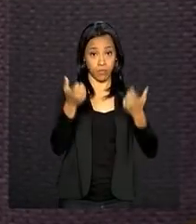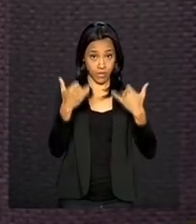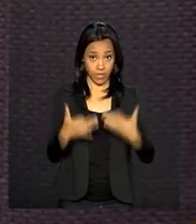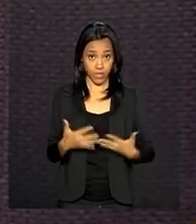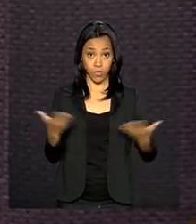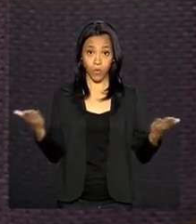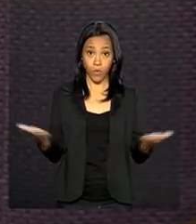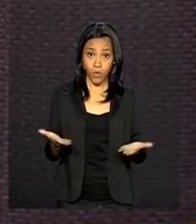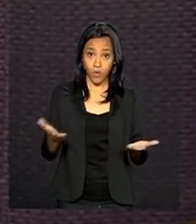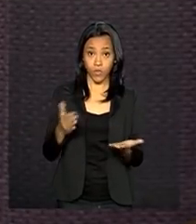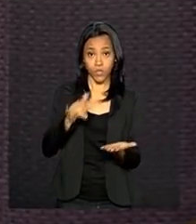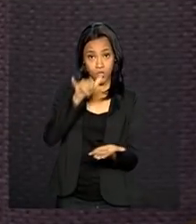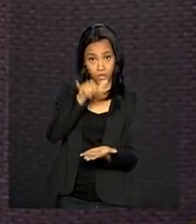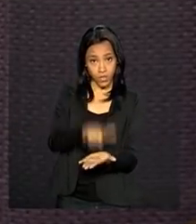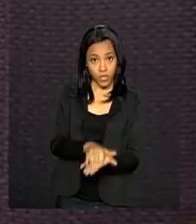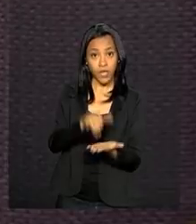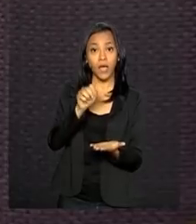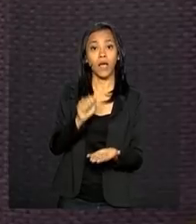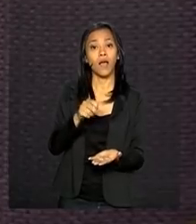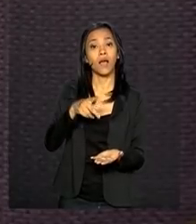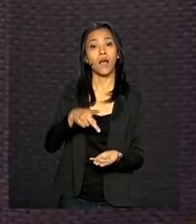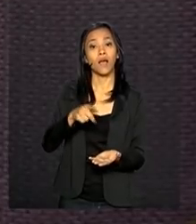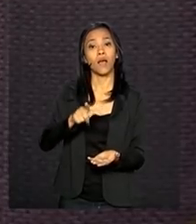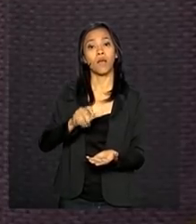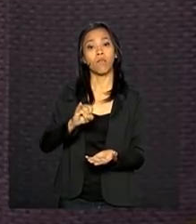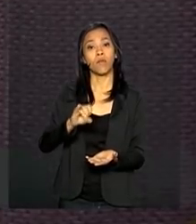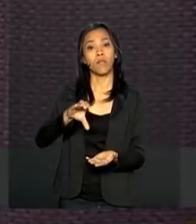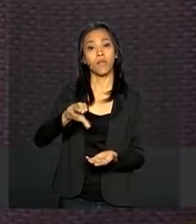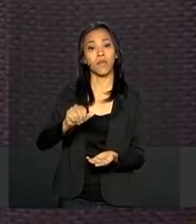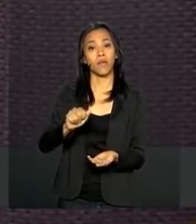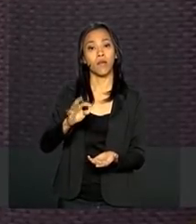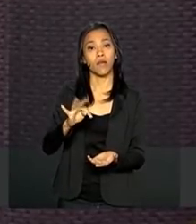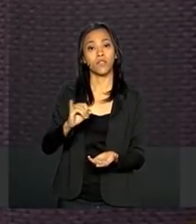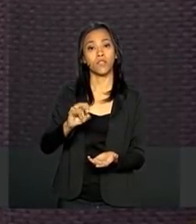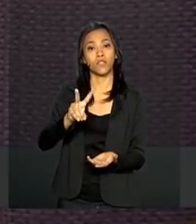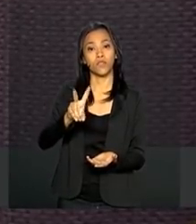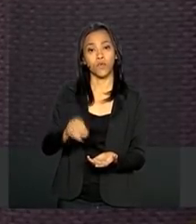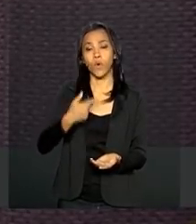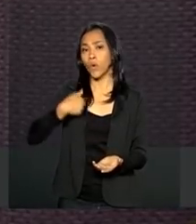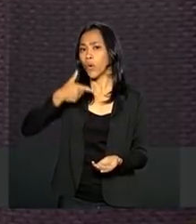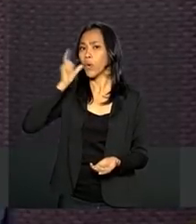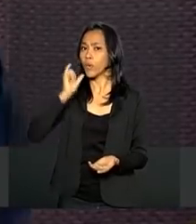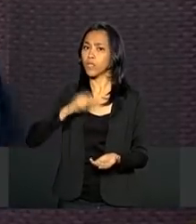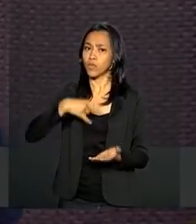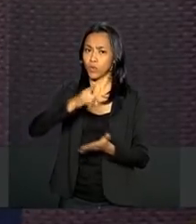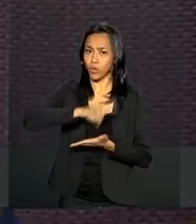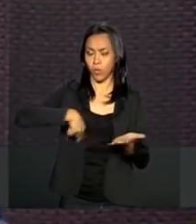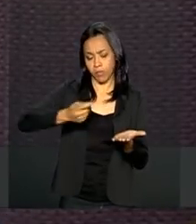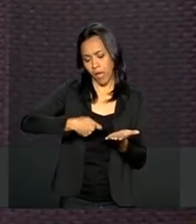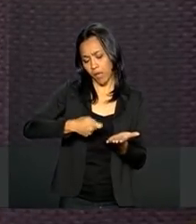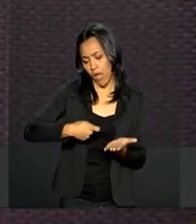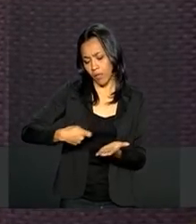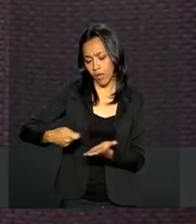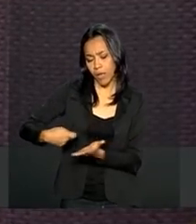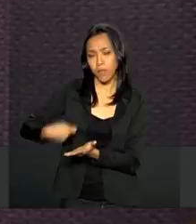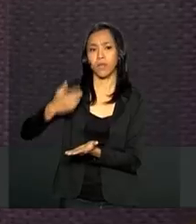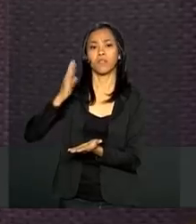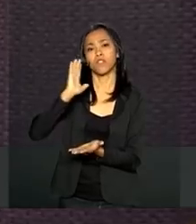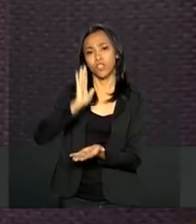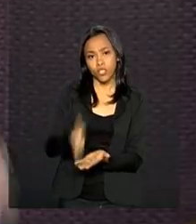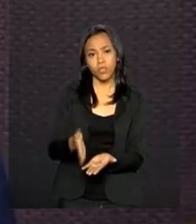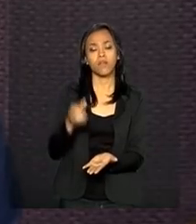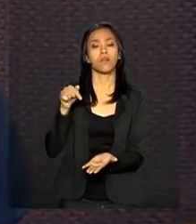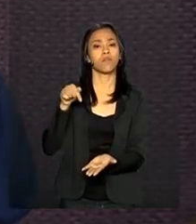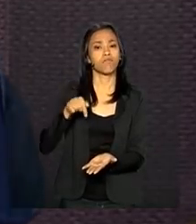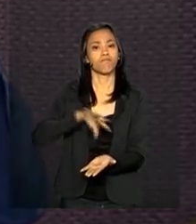se eh a gente acessar os atos assinados ontem pelo presidente da república já estão eh eh